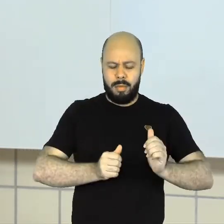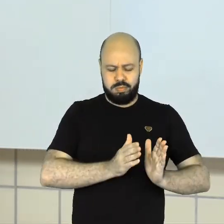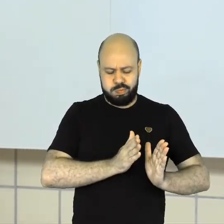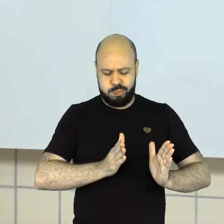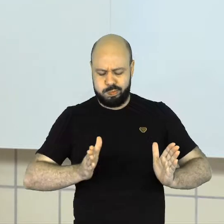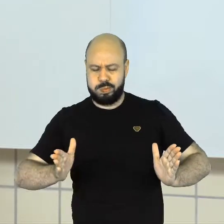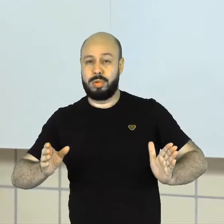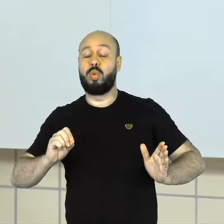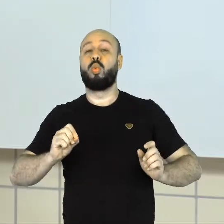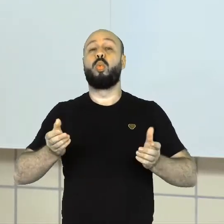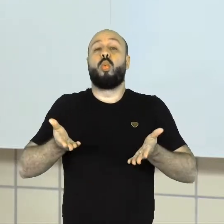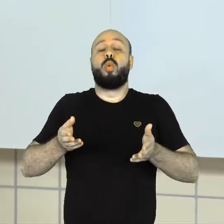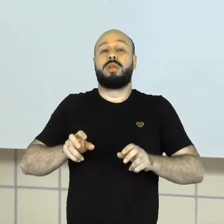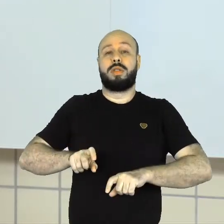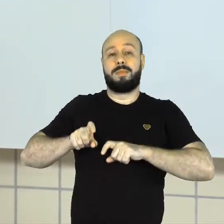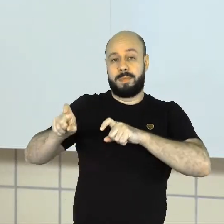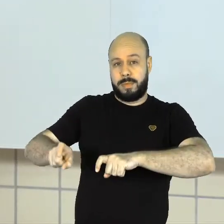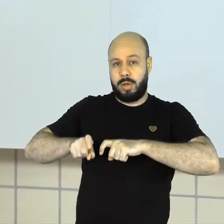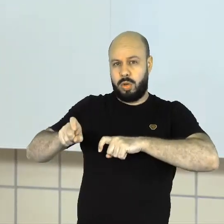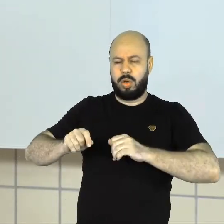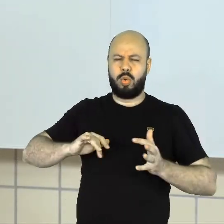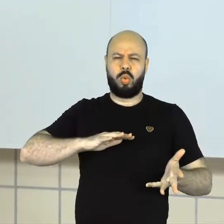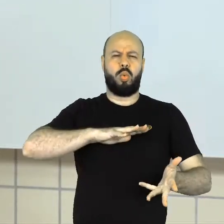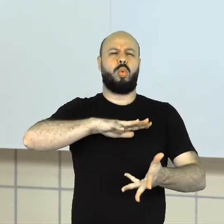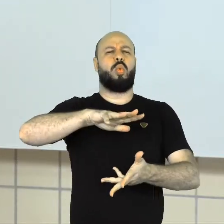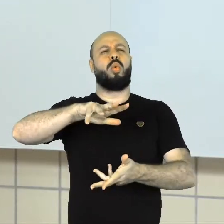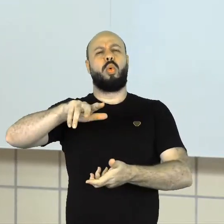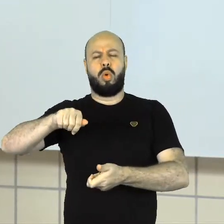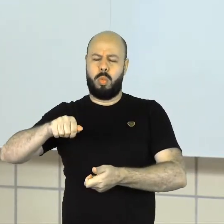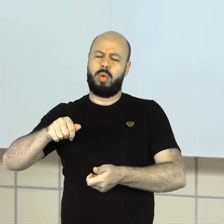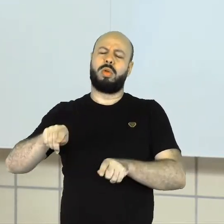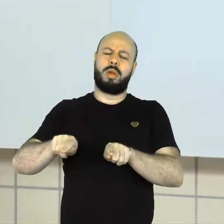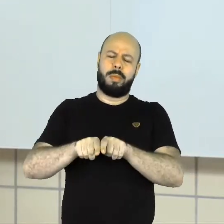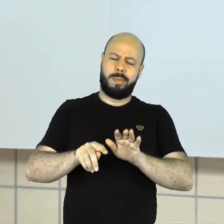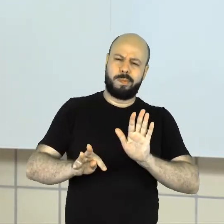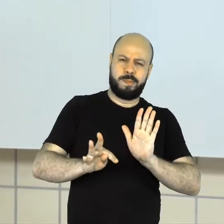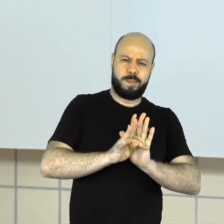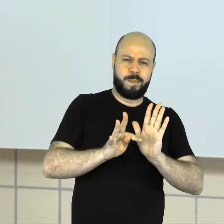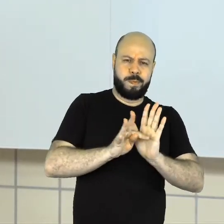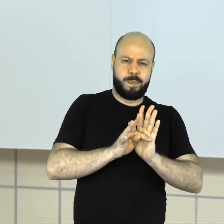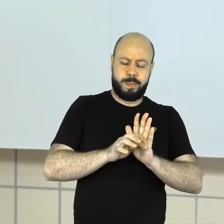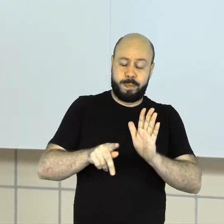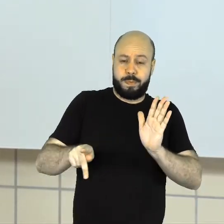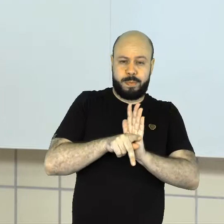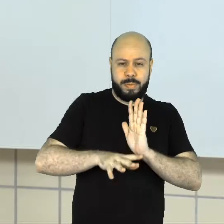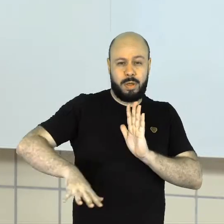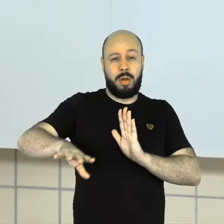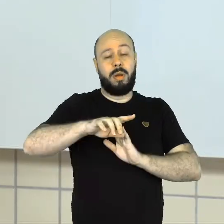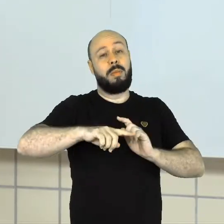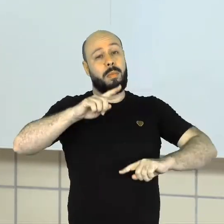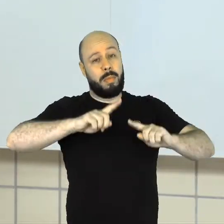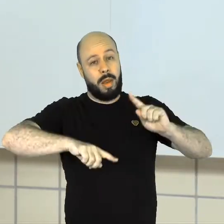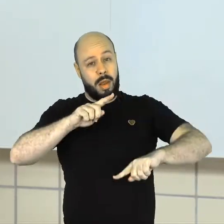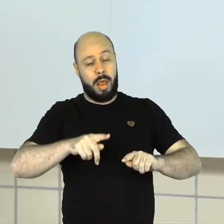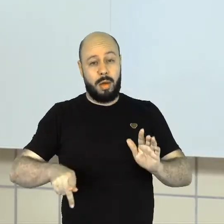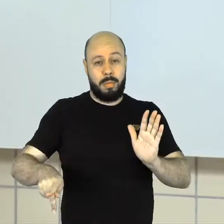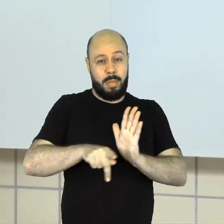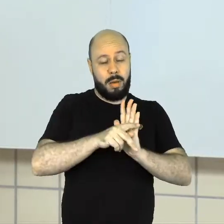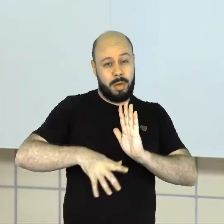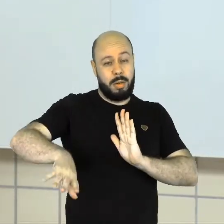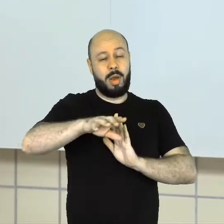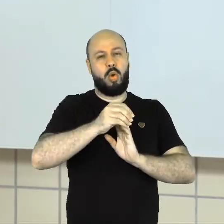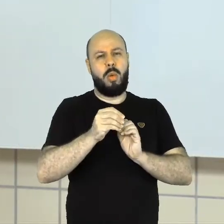da agricultura, tanto no mundo das técnicas, quanto no mundo material. A espacialização